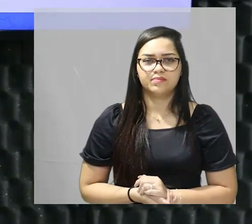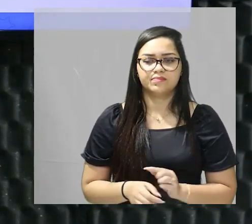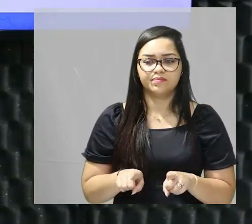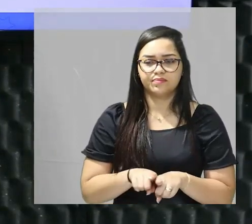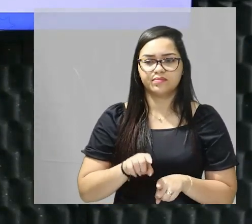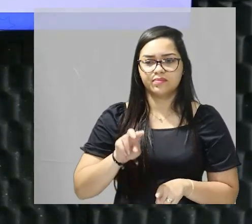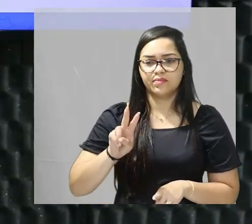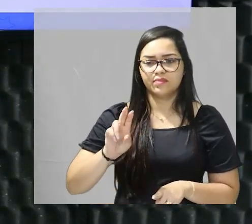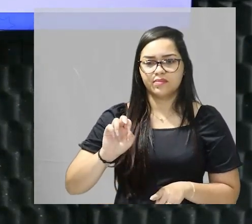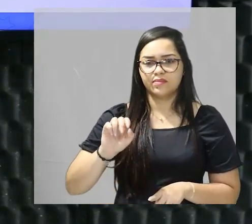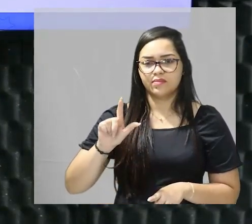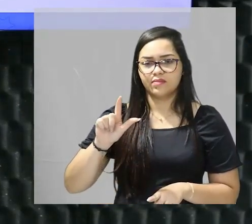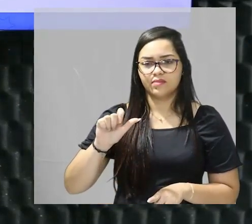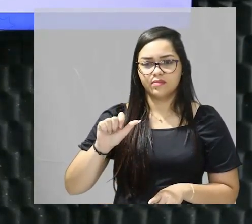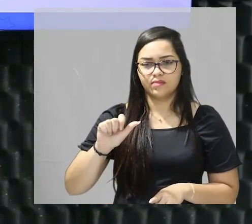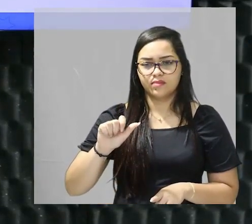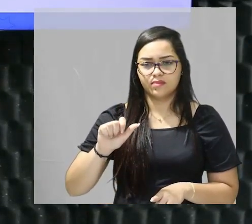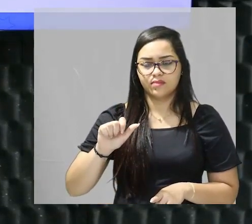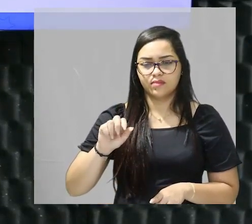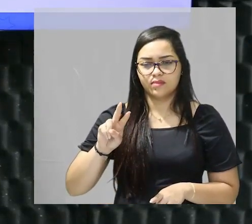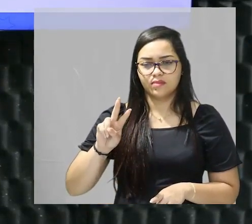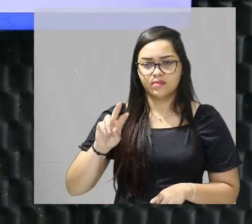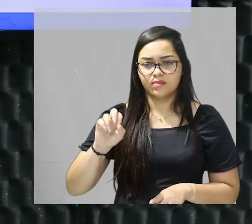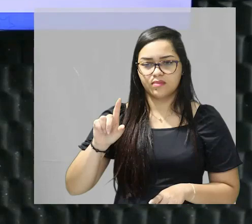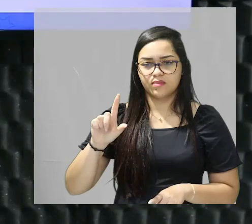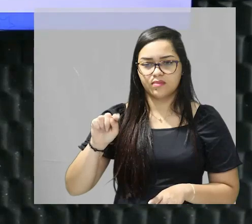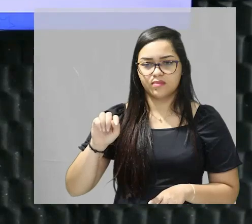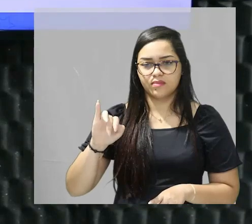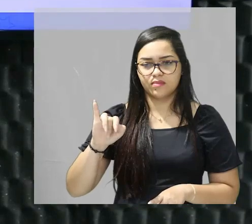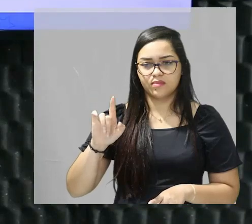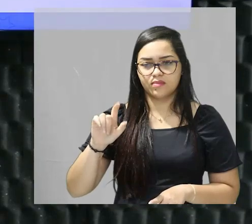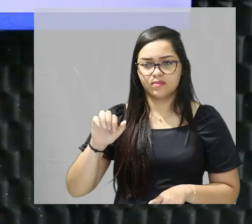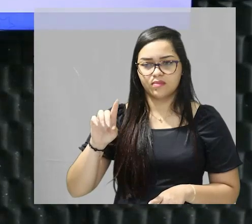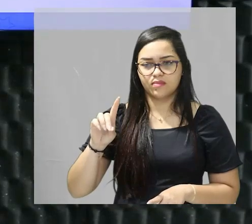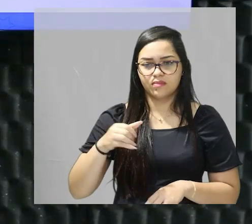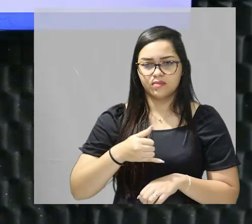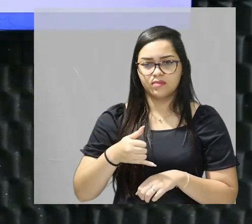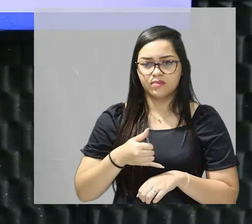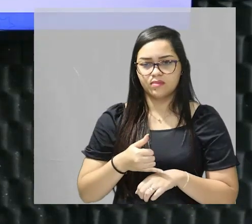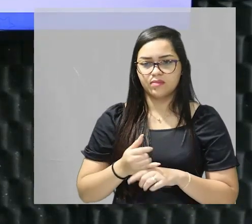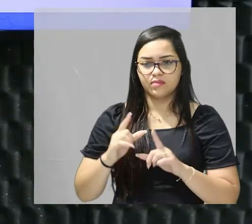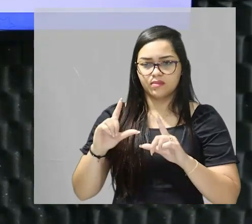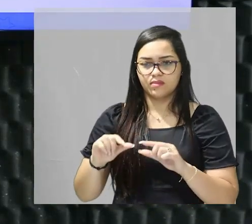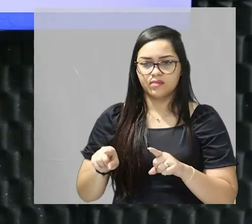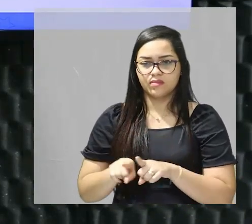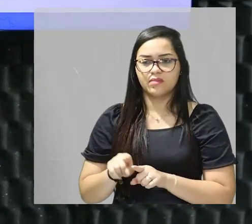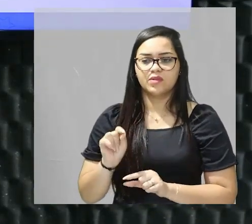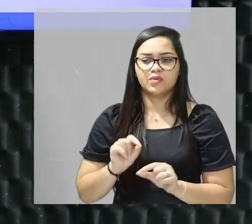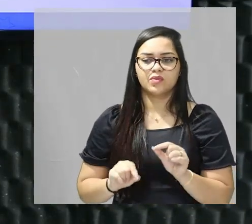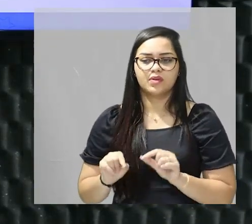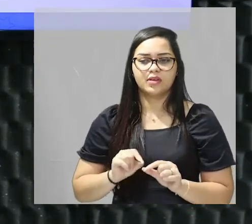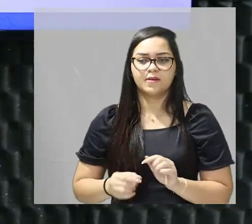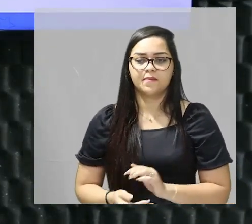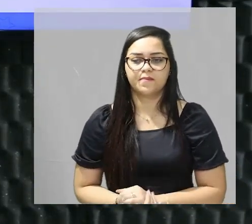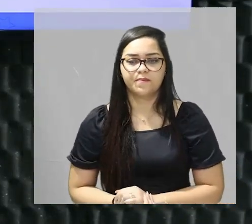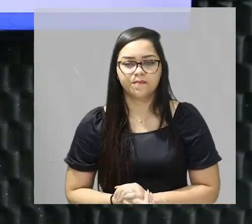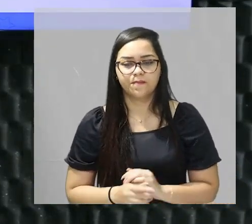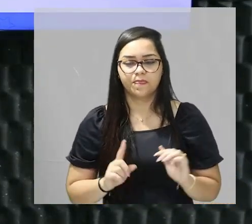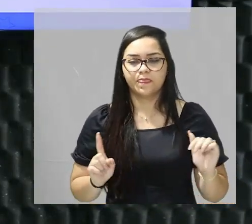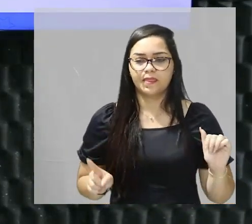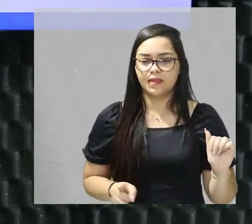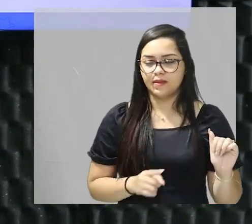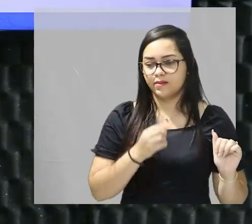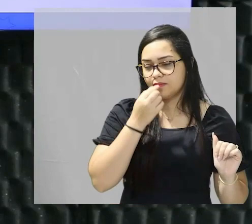A volatilidade desses óleos é em decorrência do quê? Aí, olha só.